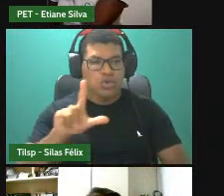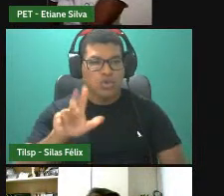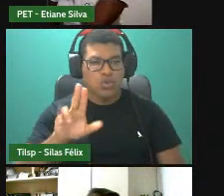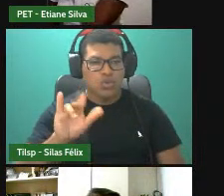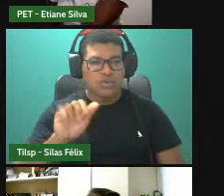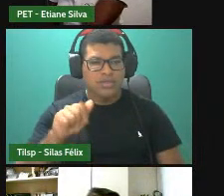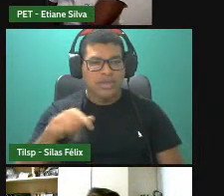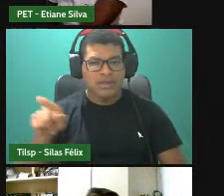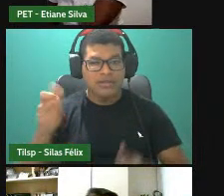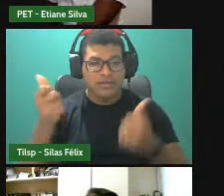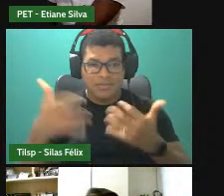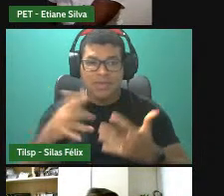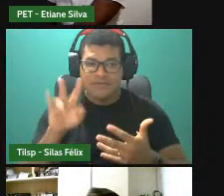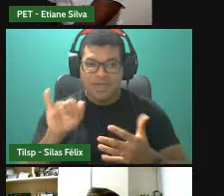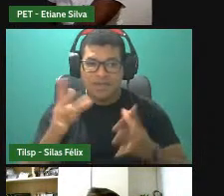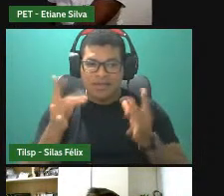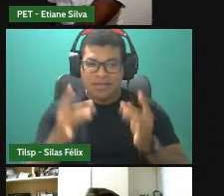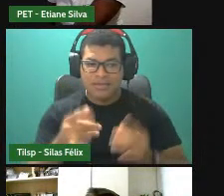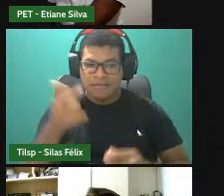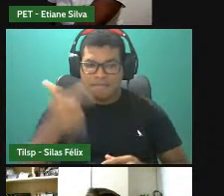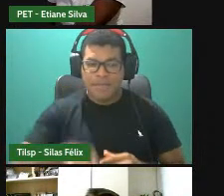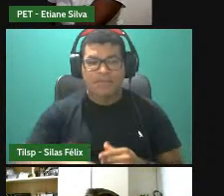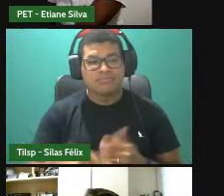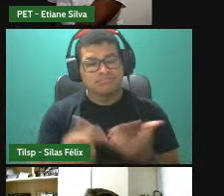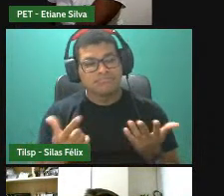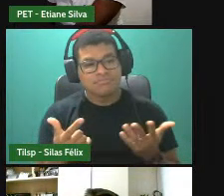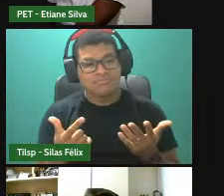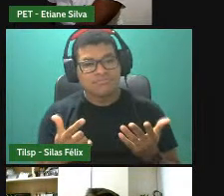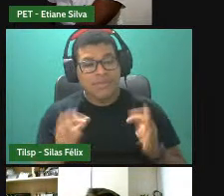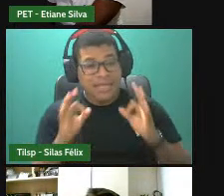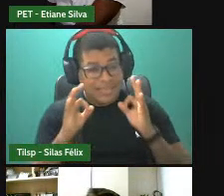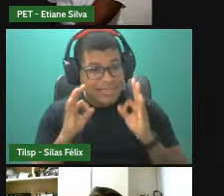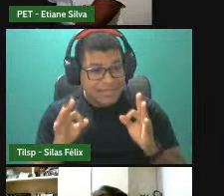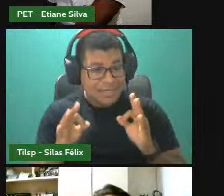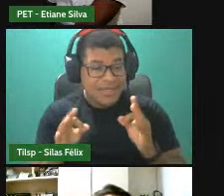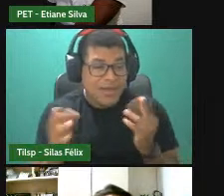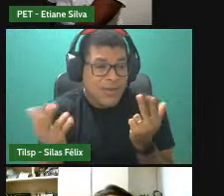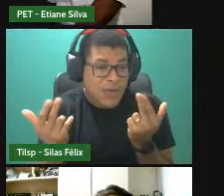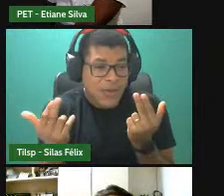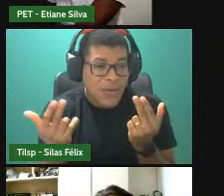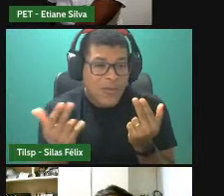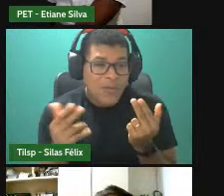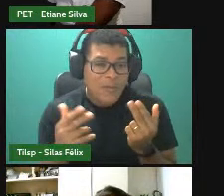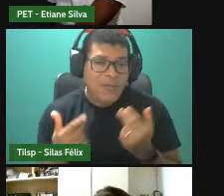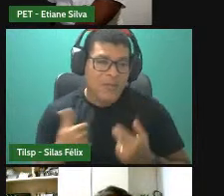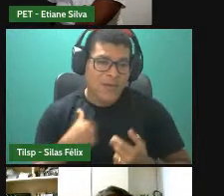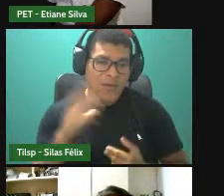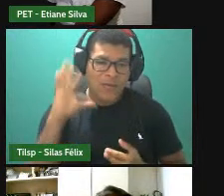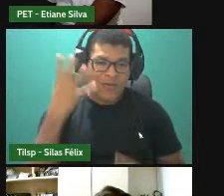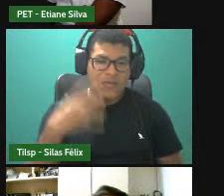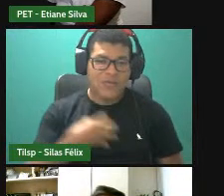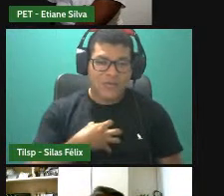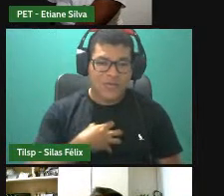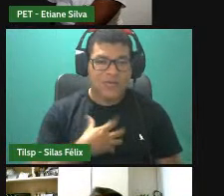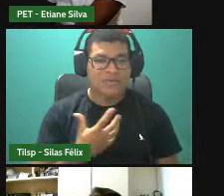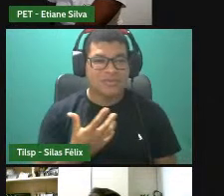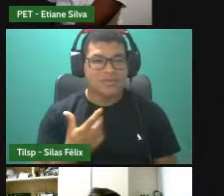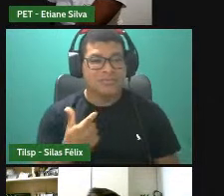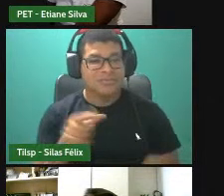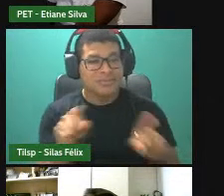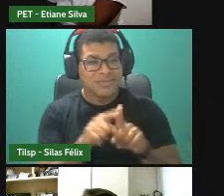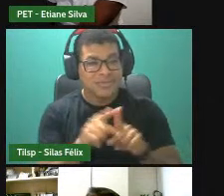mais detalhado sobre isso, né? E aí, certamente, assim como acontece comigo, vai acontecer com você também,